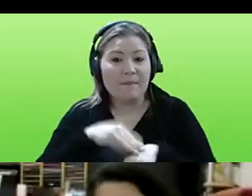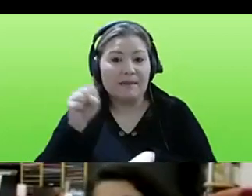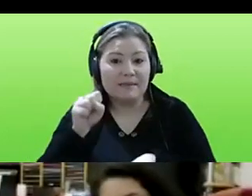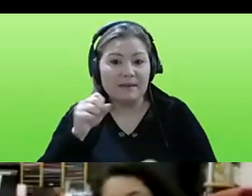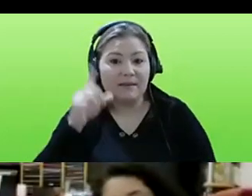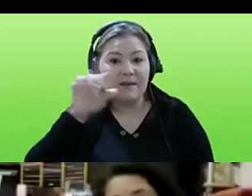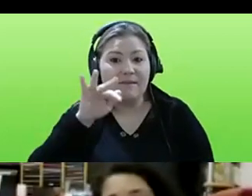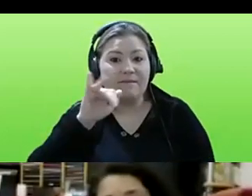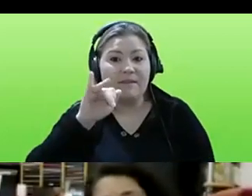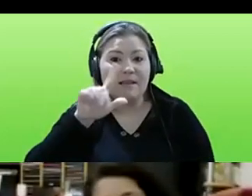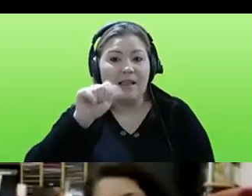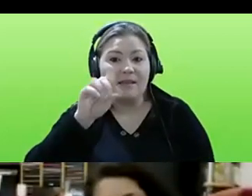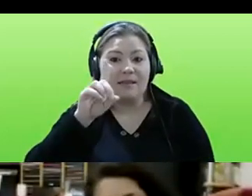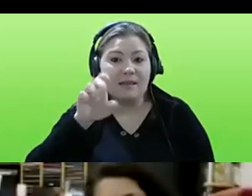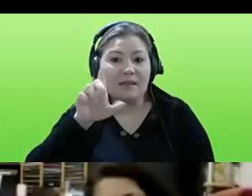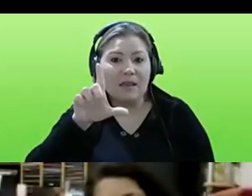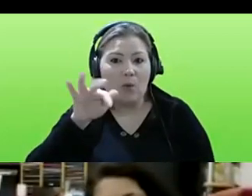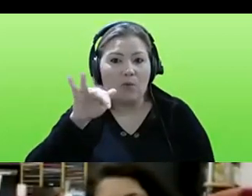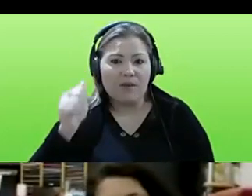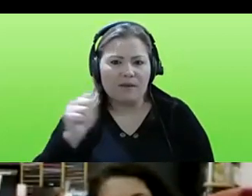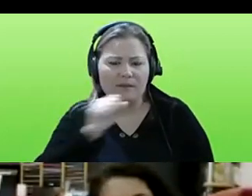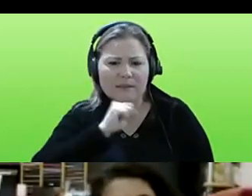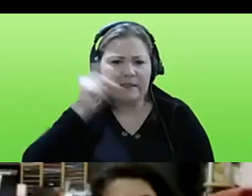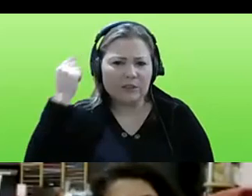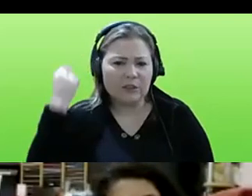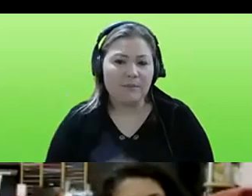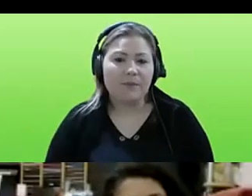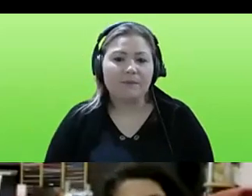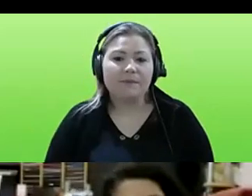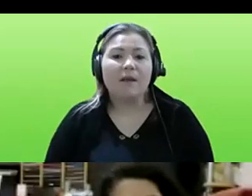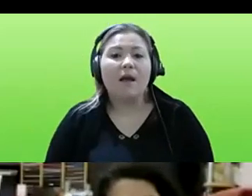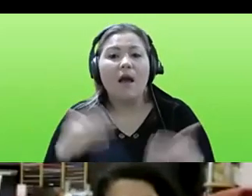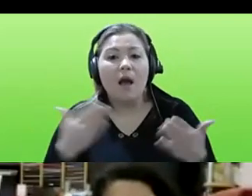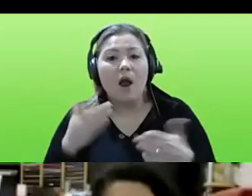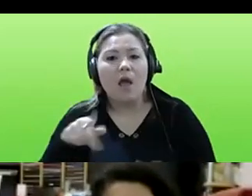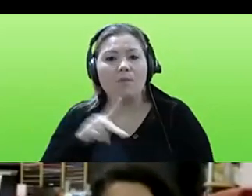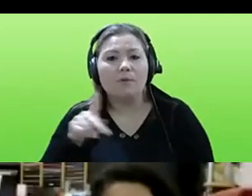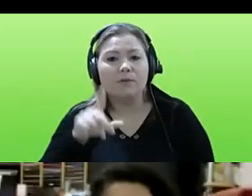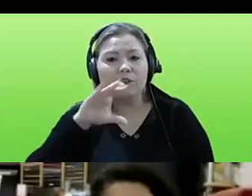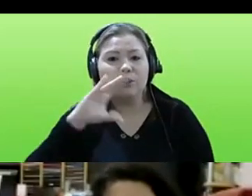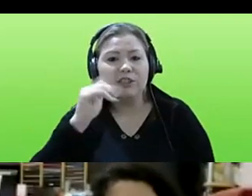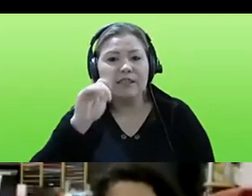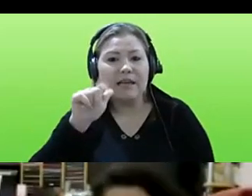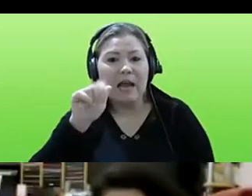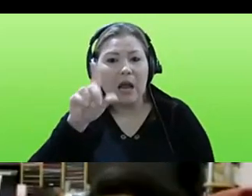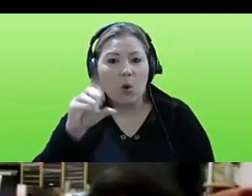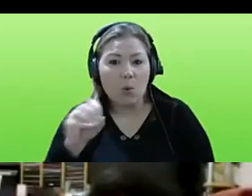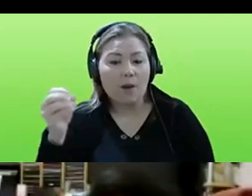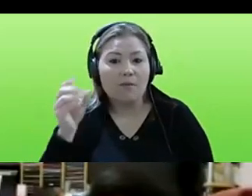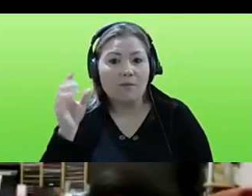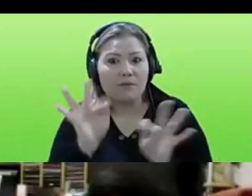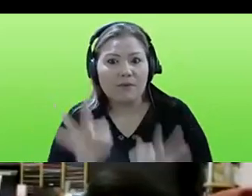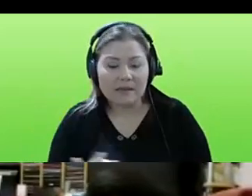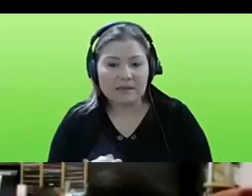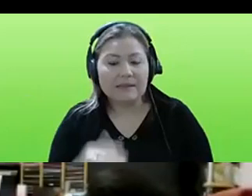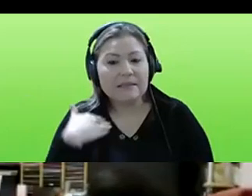Filadélfia há bastante tempo atrás. E agora ele é professor em Chicago e ele ficou muito contente de saber